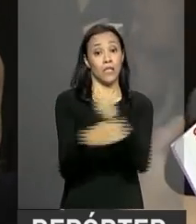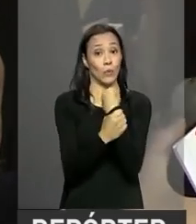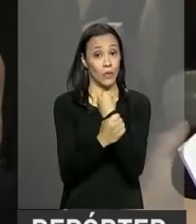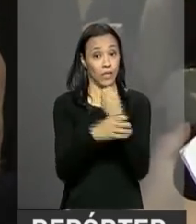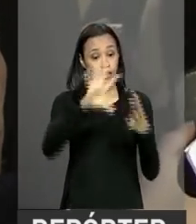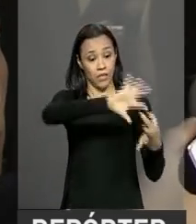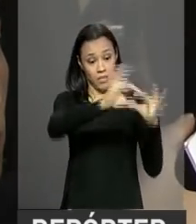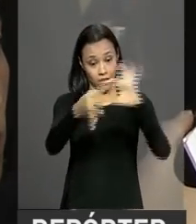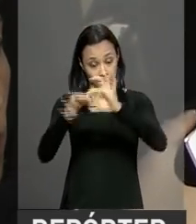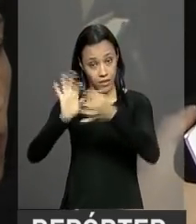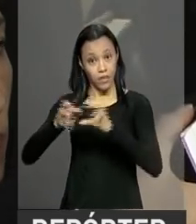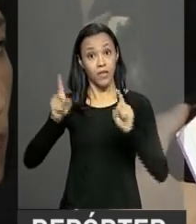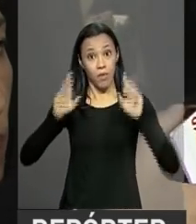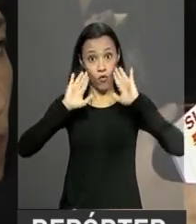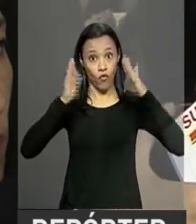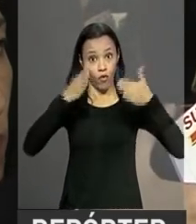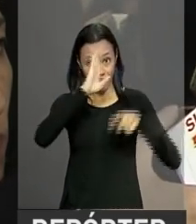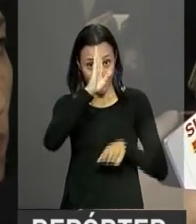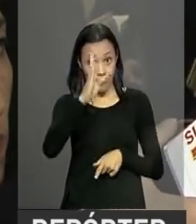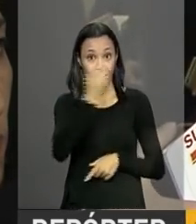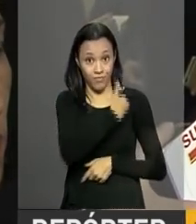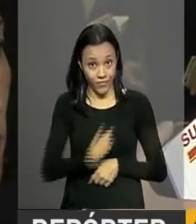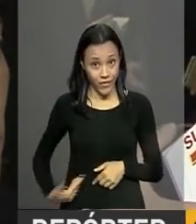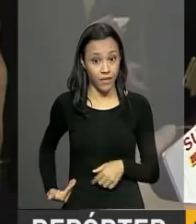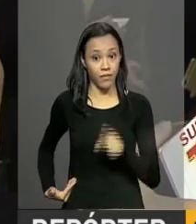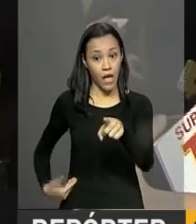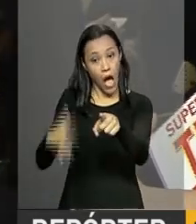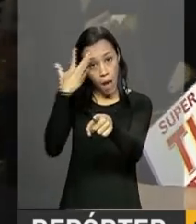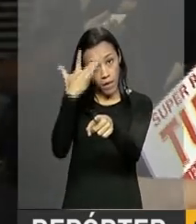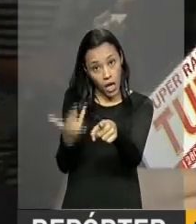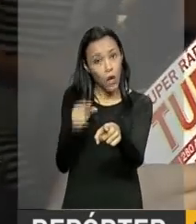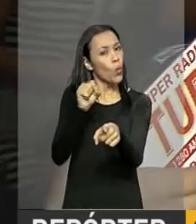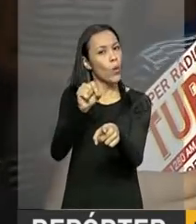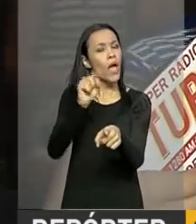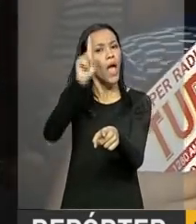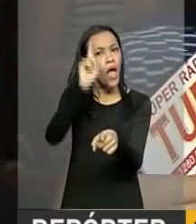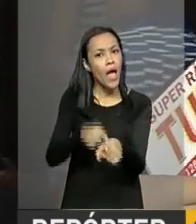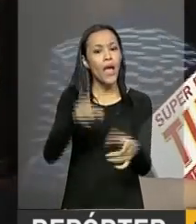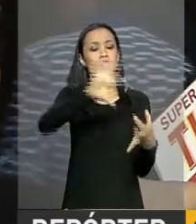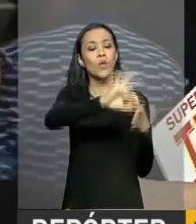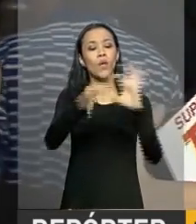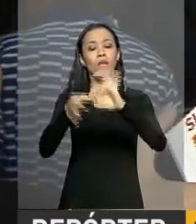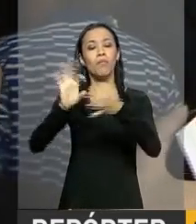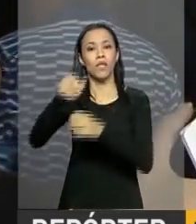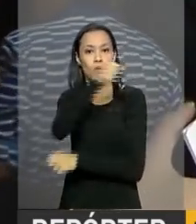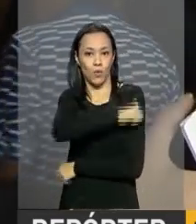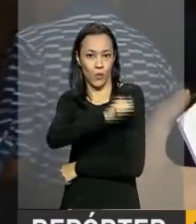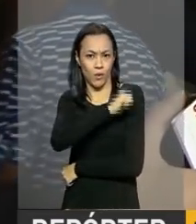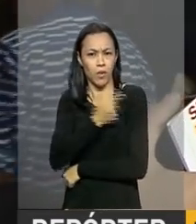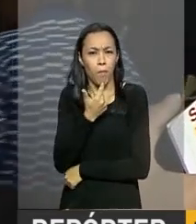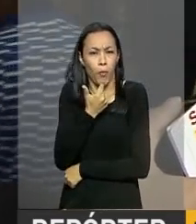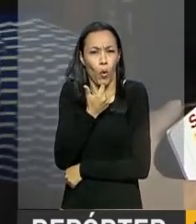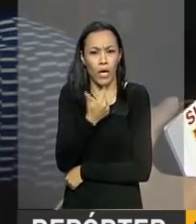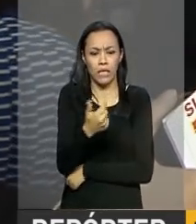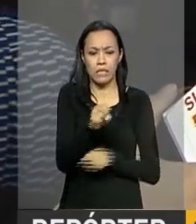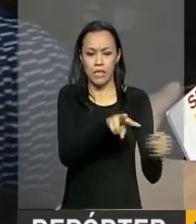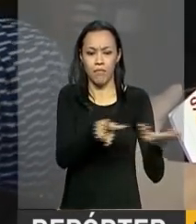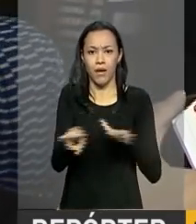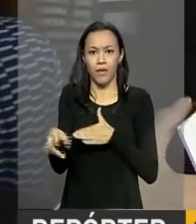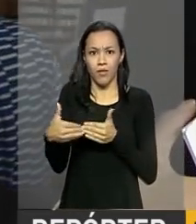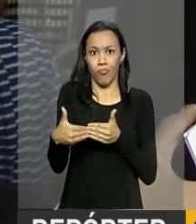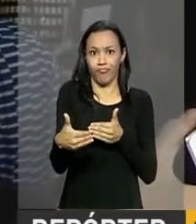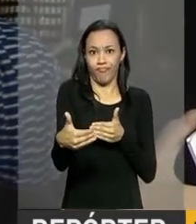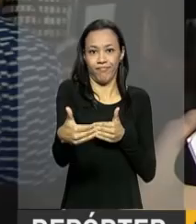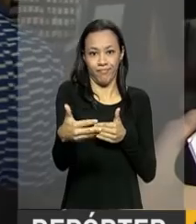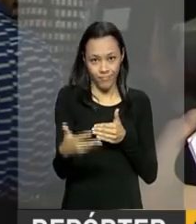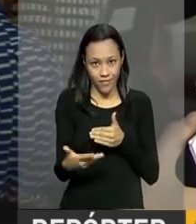Janeiro, também é prioridade. A minha primeira prioridade, amanhã, chama-se Olimpíadas do Rio de Janeiro. Nós estamos há poucas semanas e nós temos um